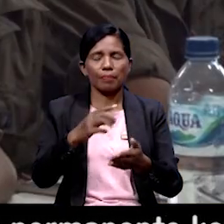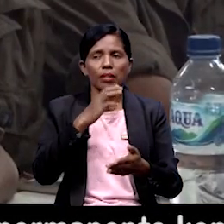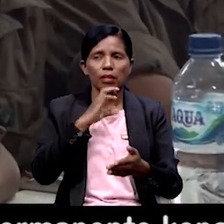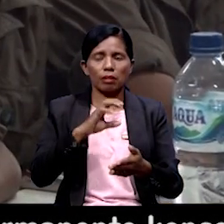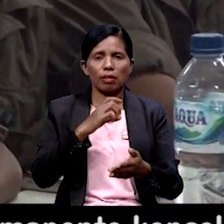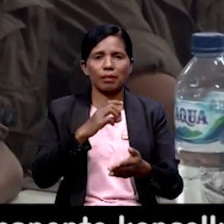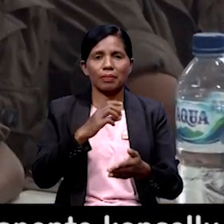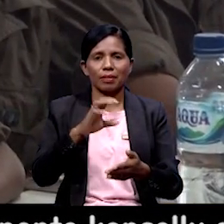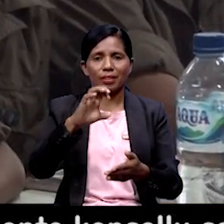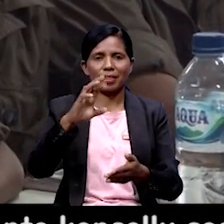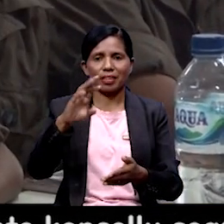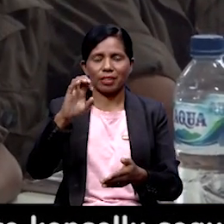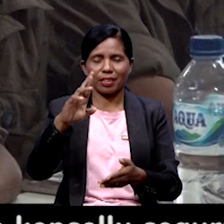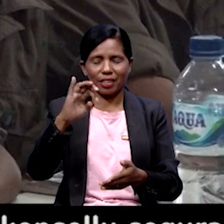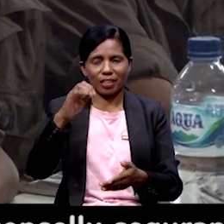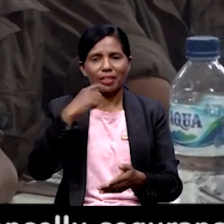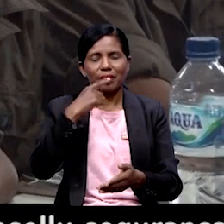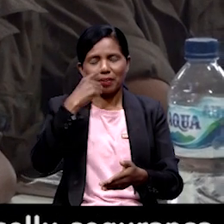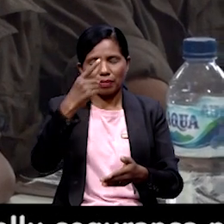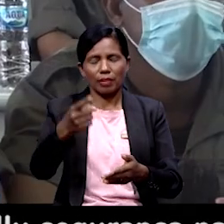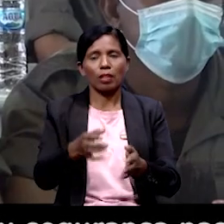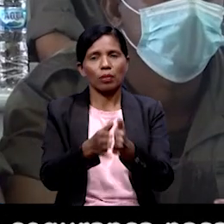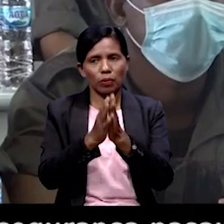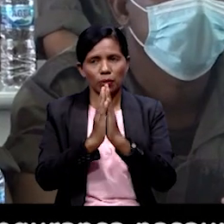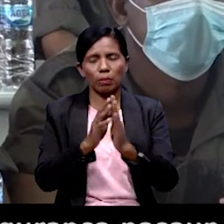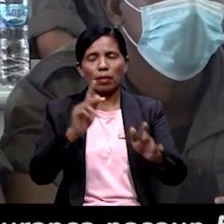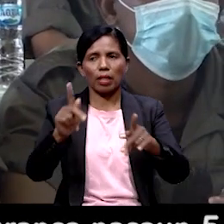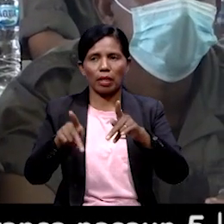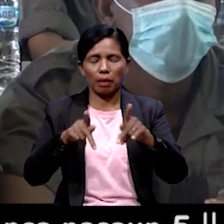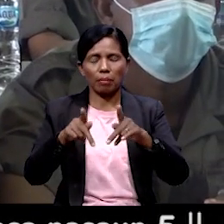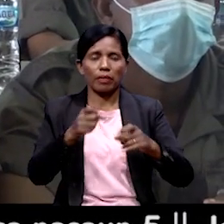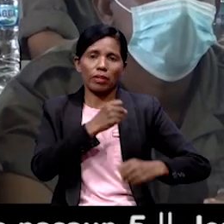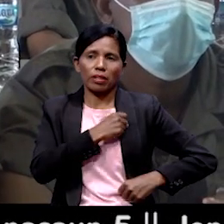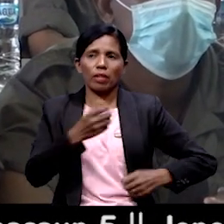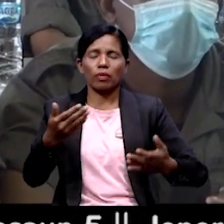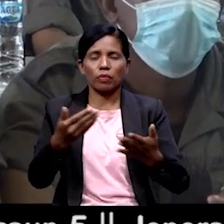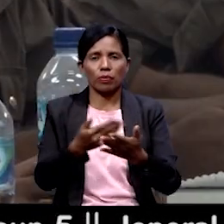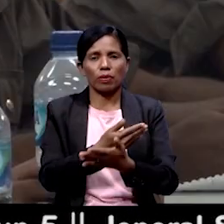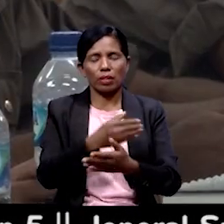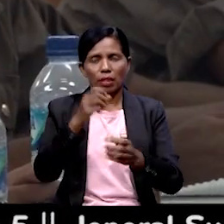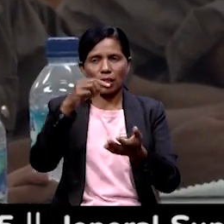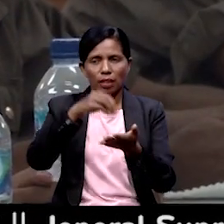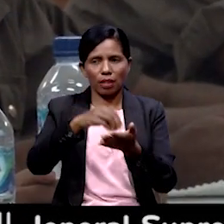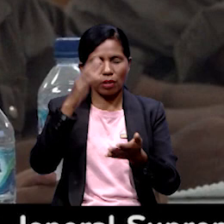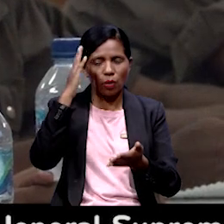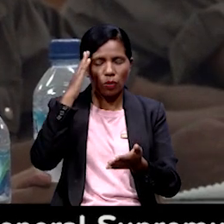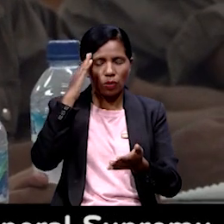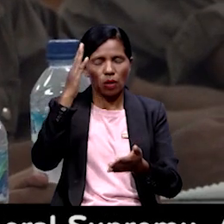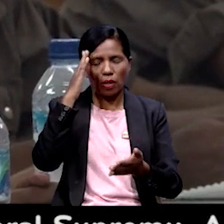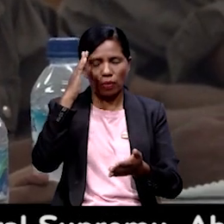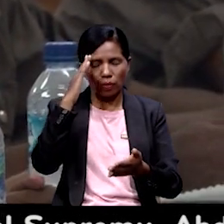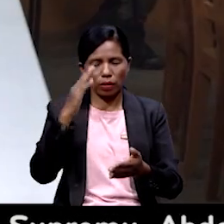Belo Haxolok, husu ba soldado recrutamento foun sira, tem que tau iha ulu no Hanoin, wanghira médico sira,